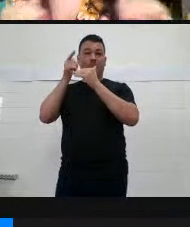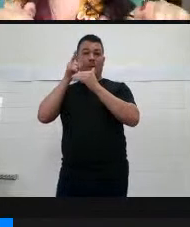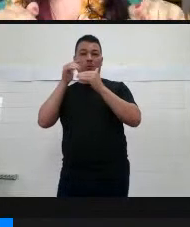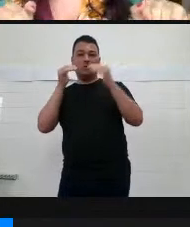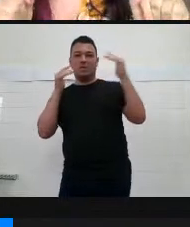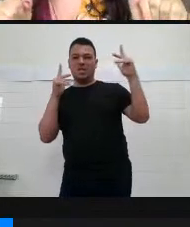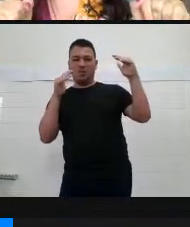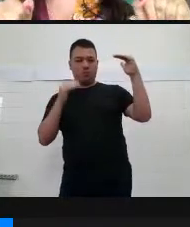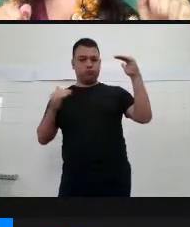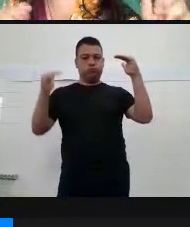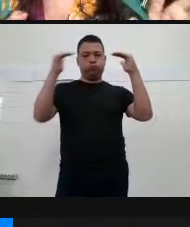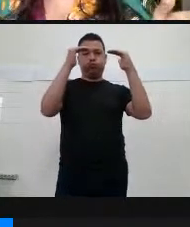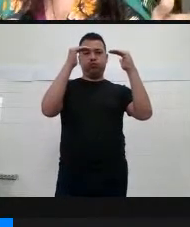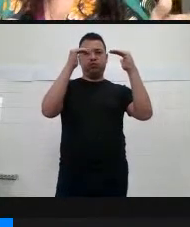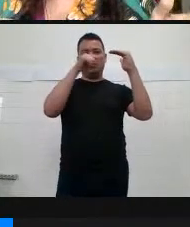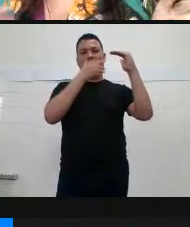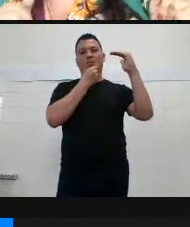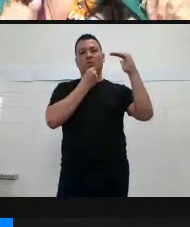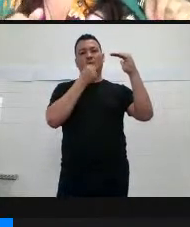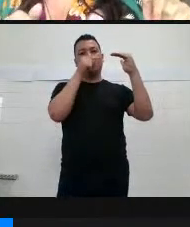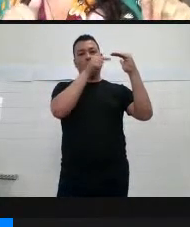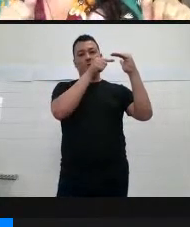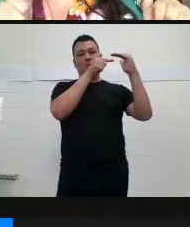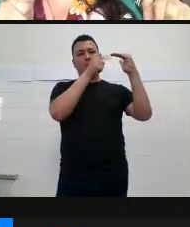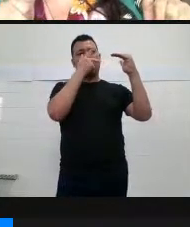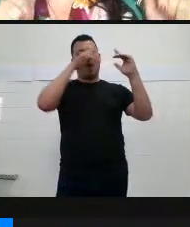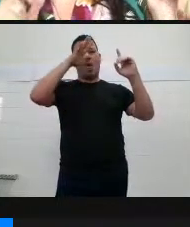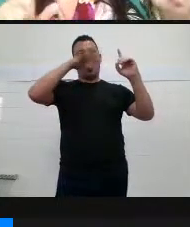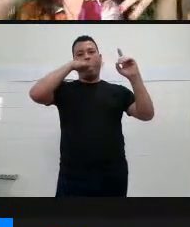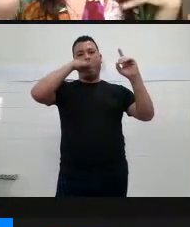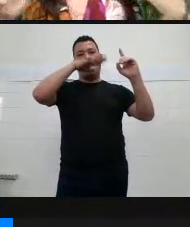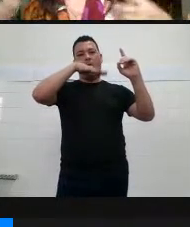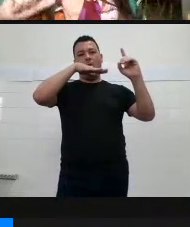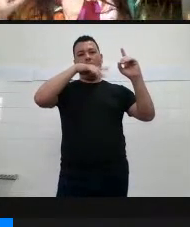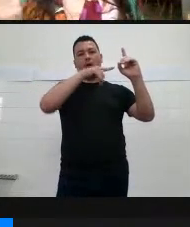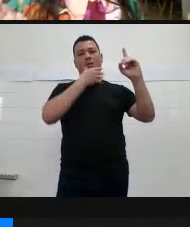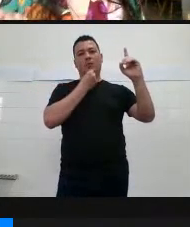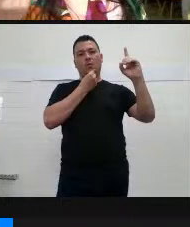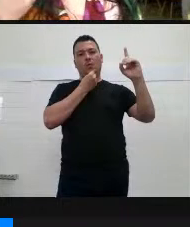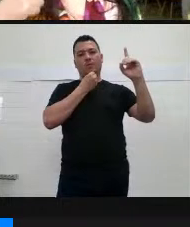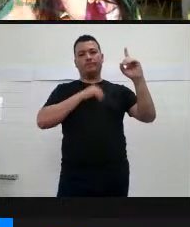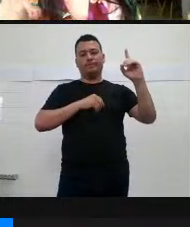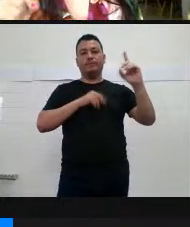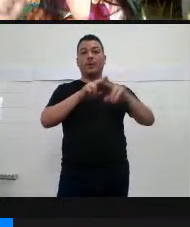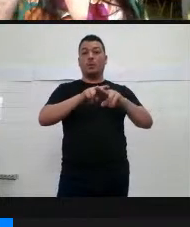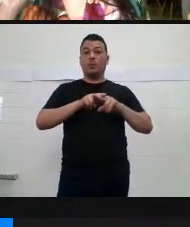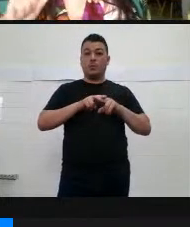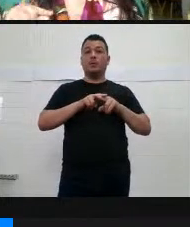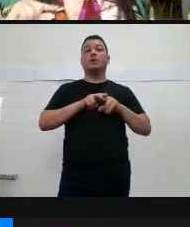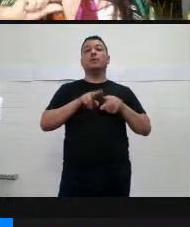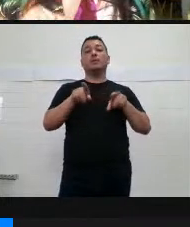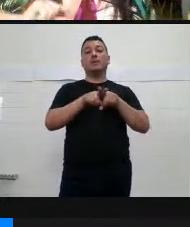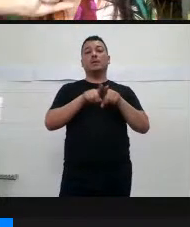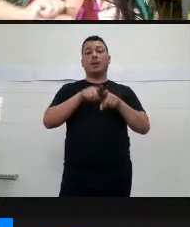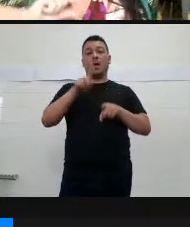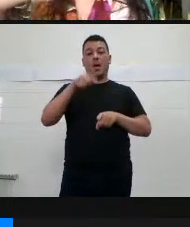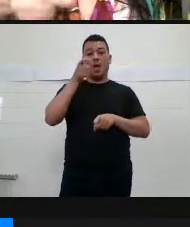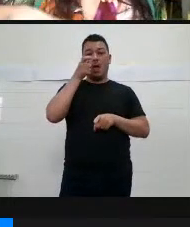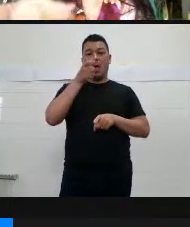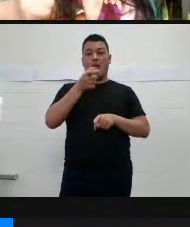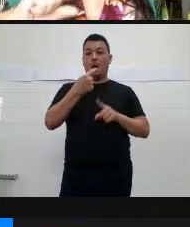alcançar o corpo canônico, que é o masculino. E aí é interessante justamente porque vai